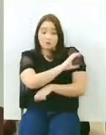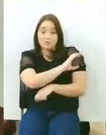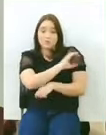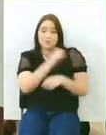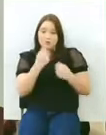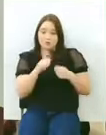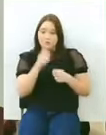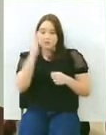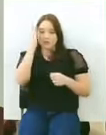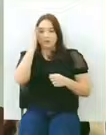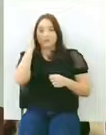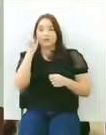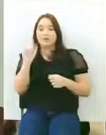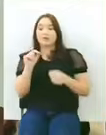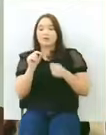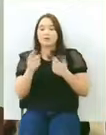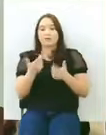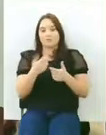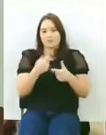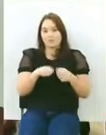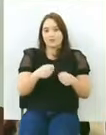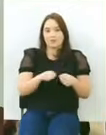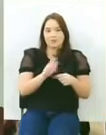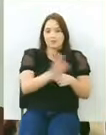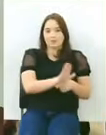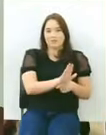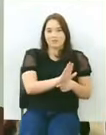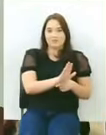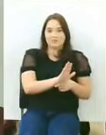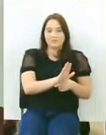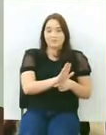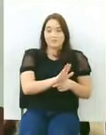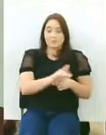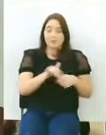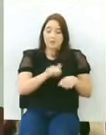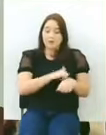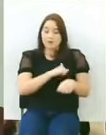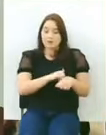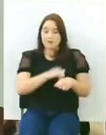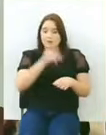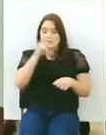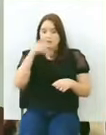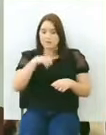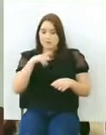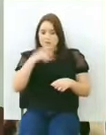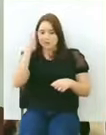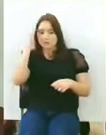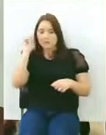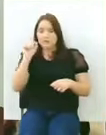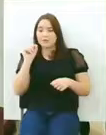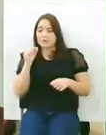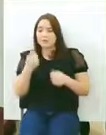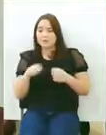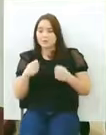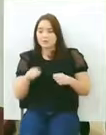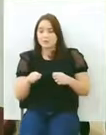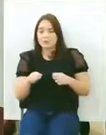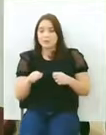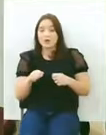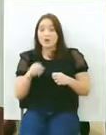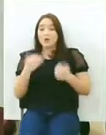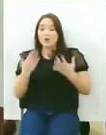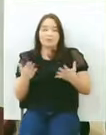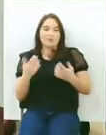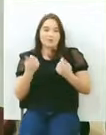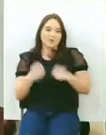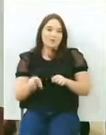Mas o conselho precisa saber quem precisa. Às vezes a gente só sabe quem precisou, quando